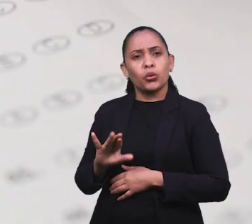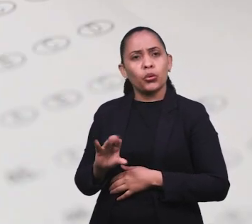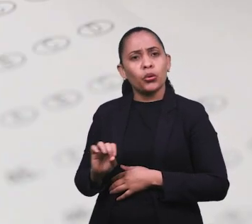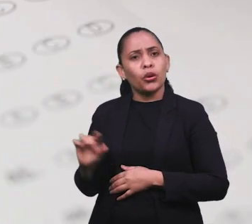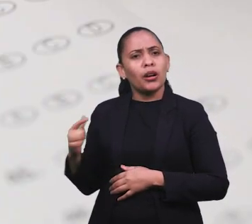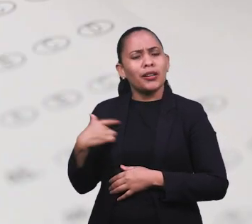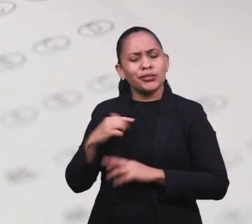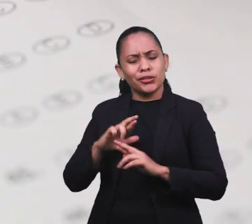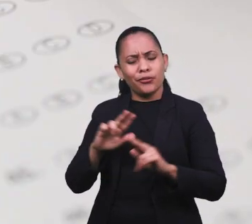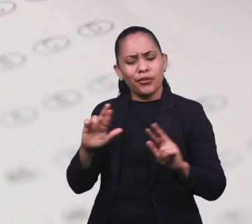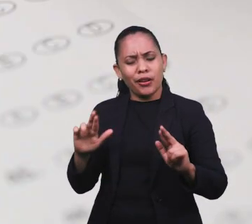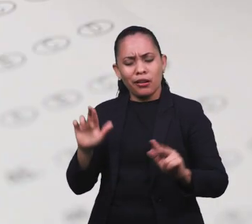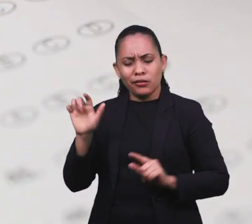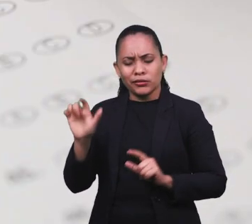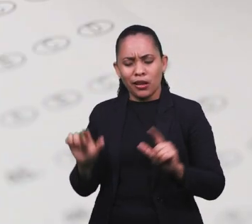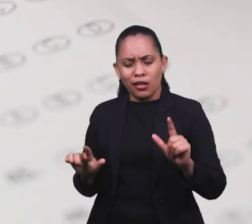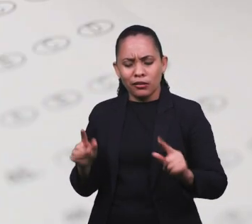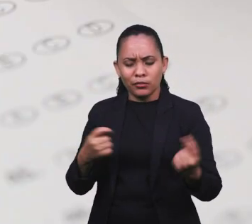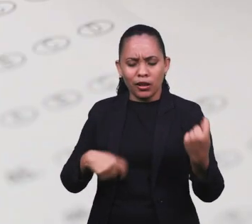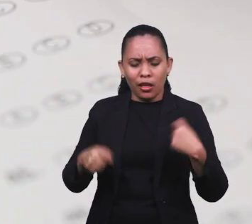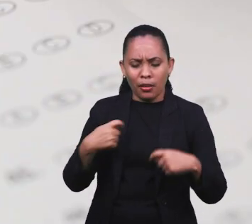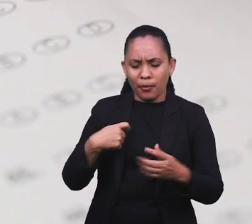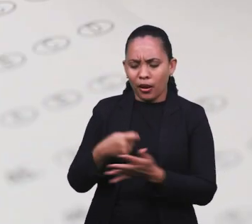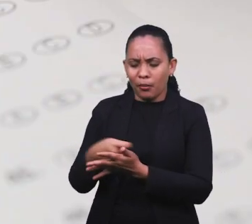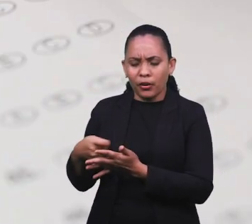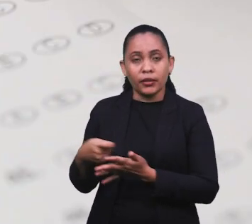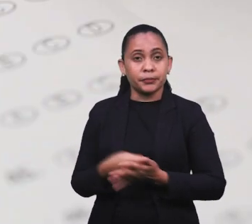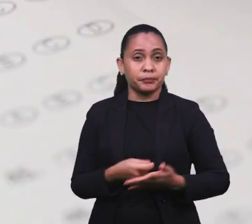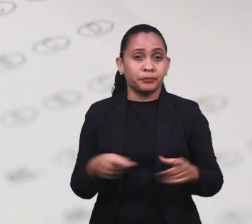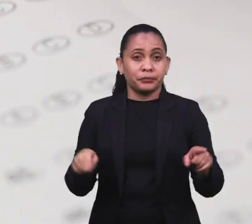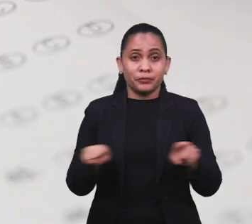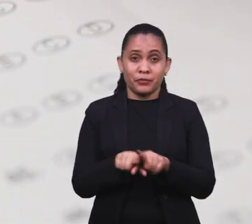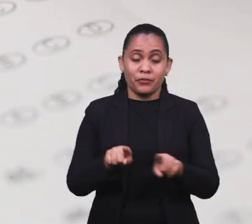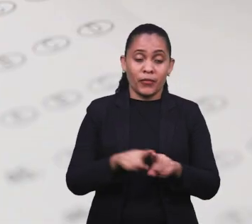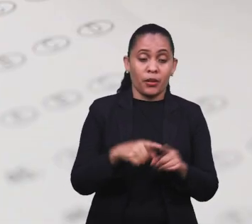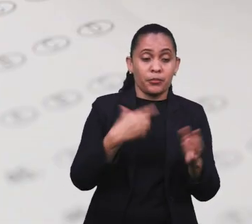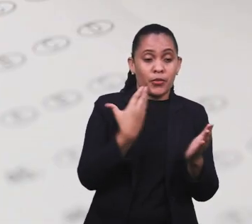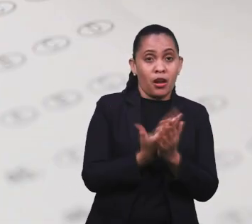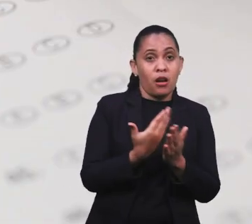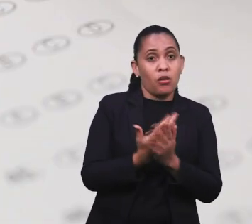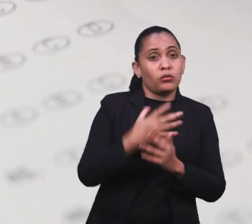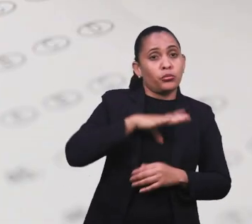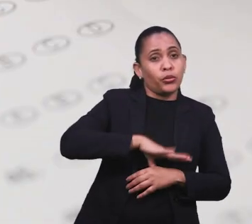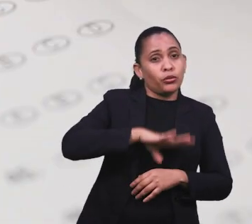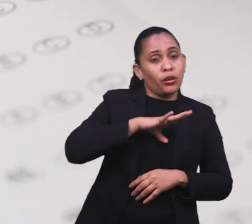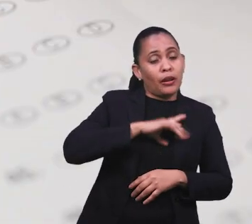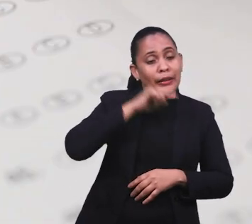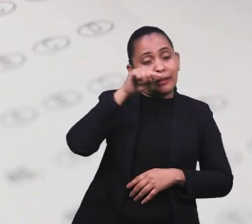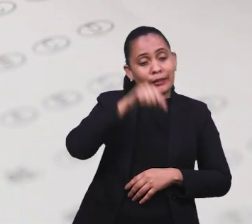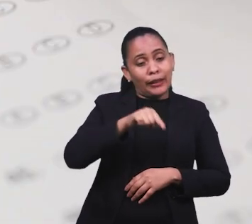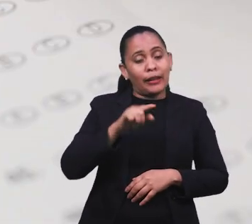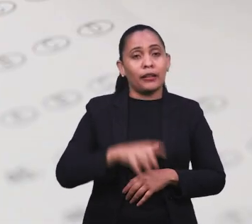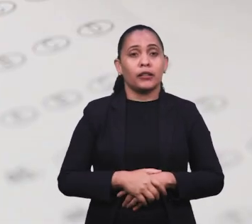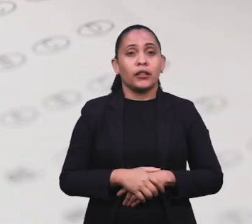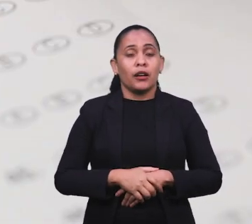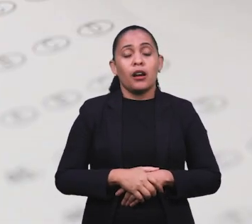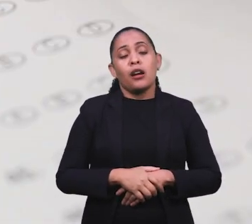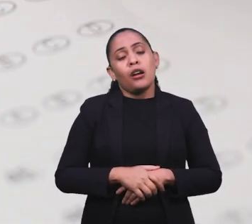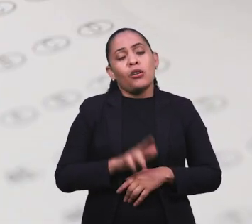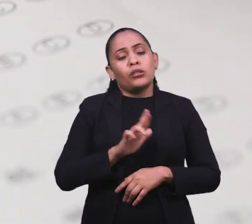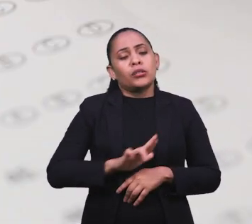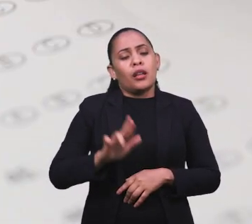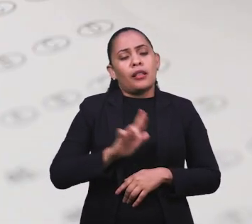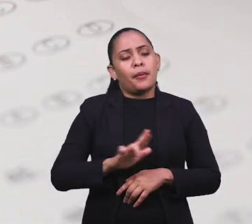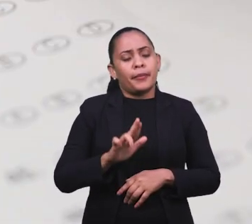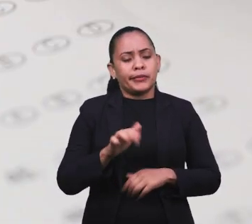exemplo, de diferenças entre impostos e tributos. Eu vou estudar uma aula de português, que eu vou analisar, fazer